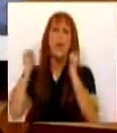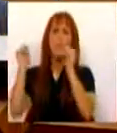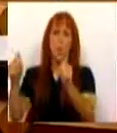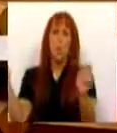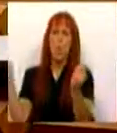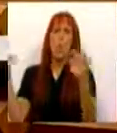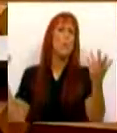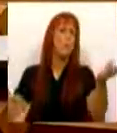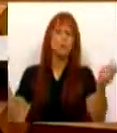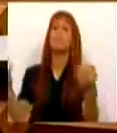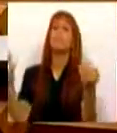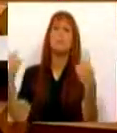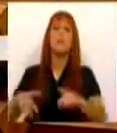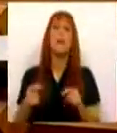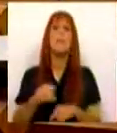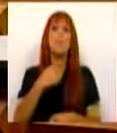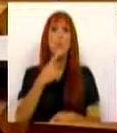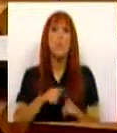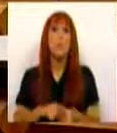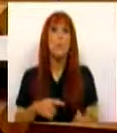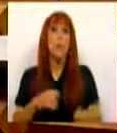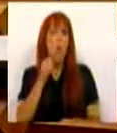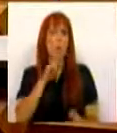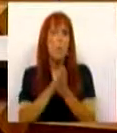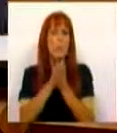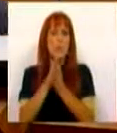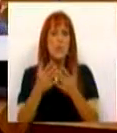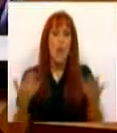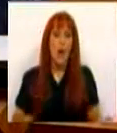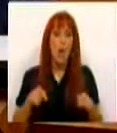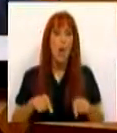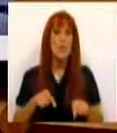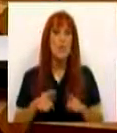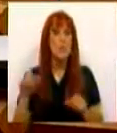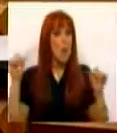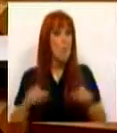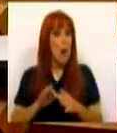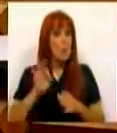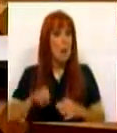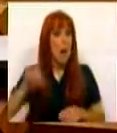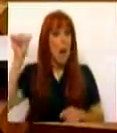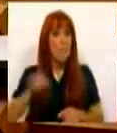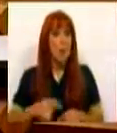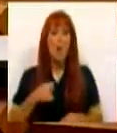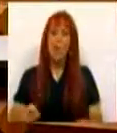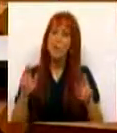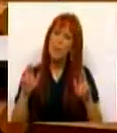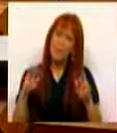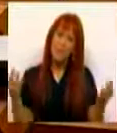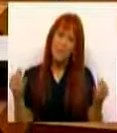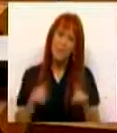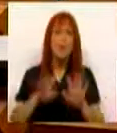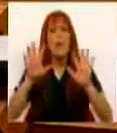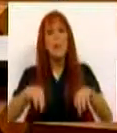Isto é popular, de facto, mas eu diria que isto é populista. Agora, isto é um mau sinal. Nós esperamos, sinceramente,